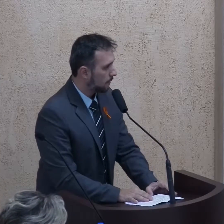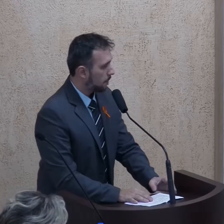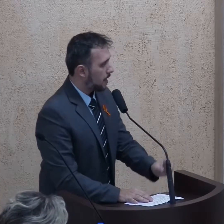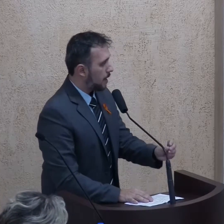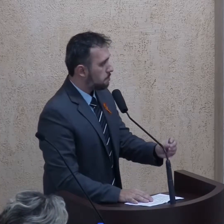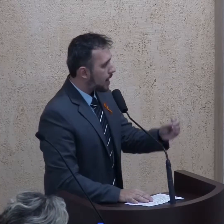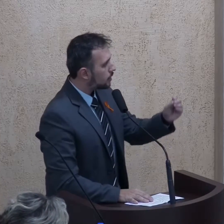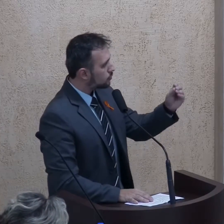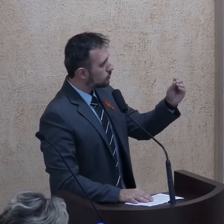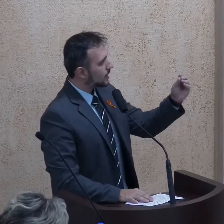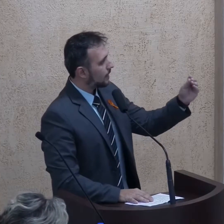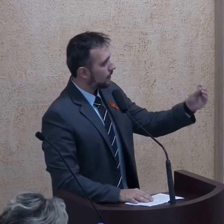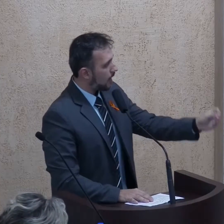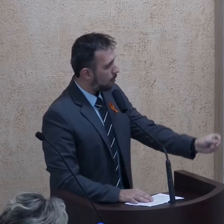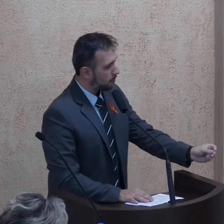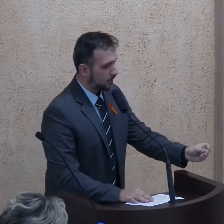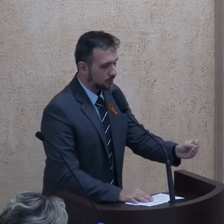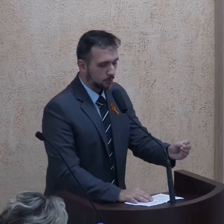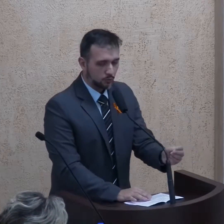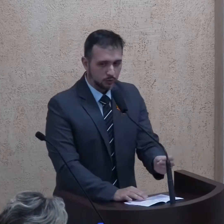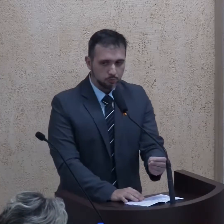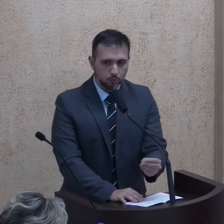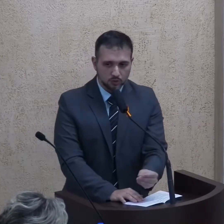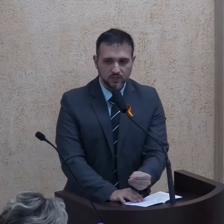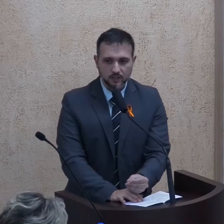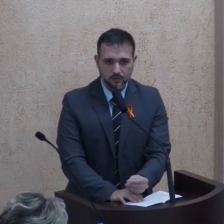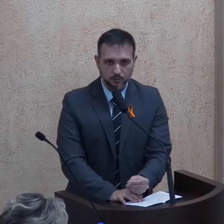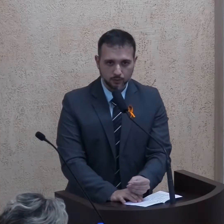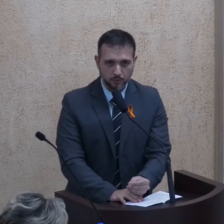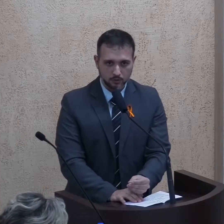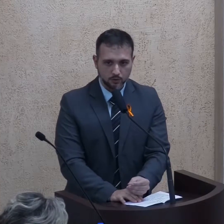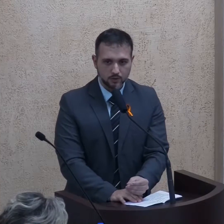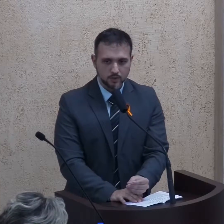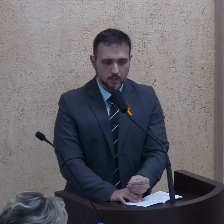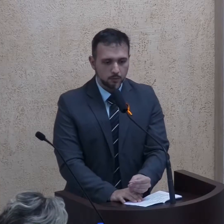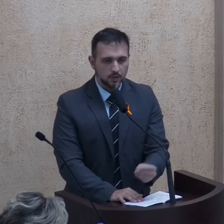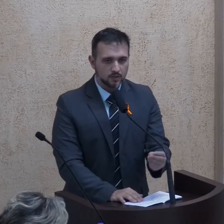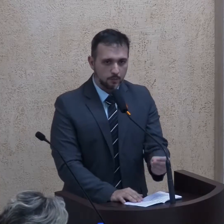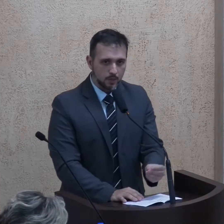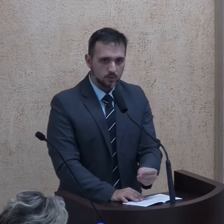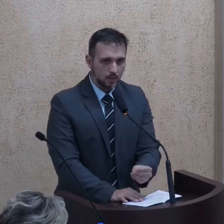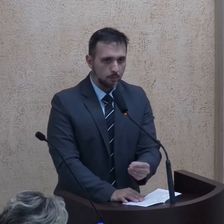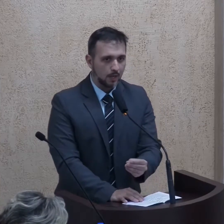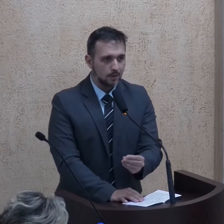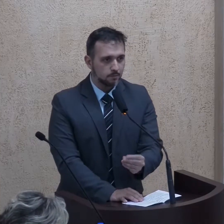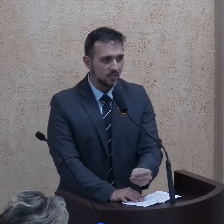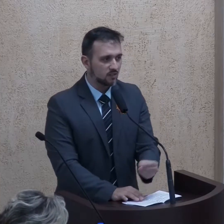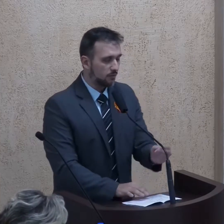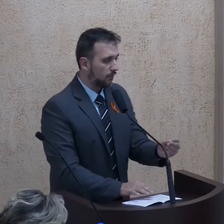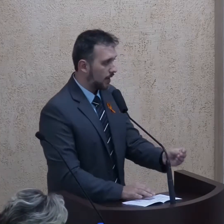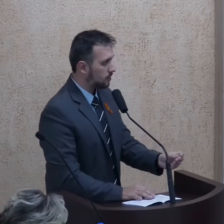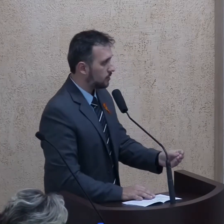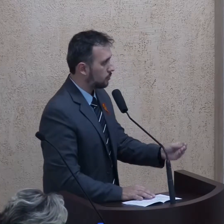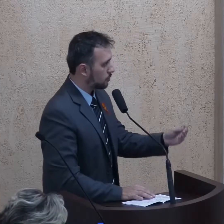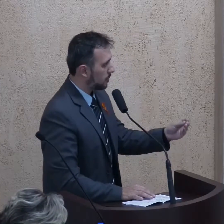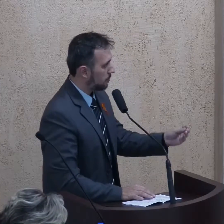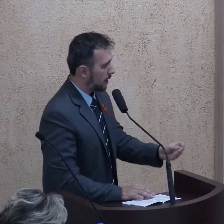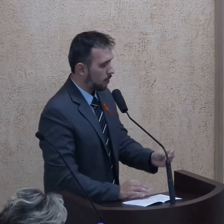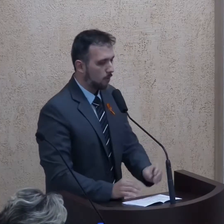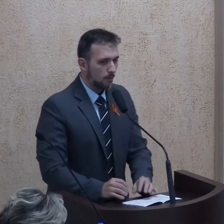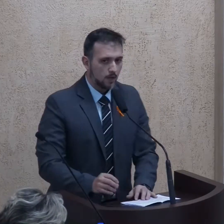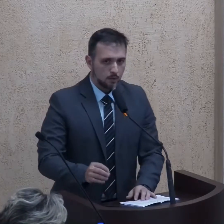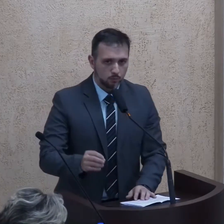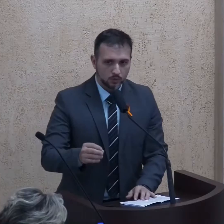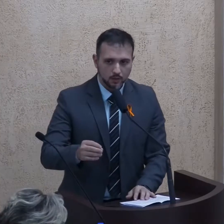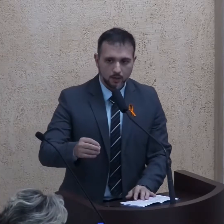pessoas, mais um canal para que as pessoas busquem essas informações, porque sabemos que a imprensa faz sim o seu